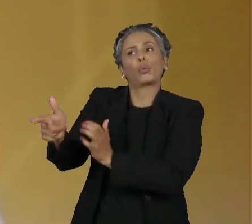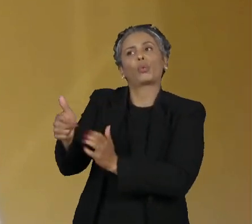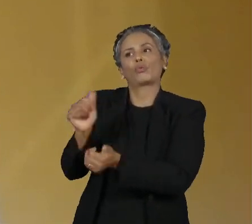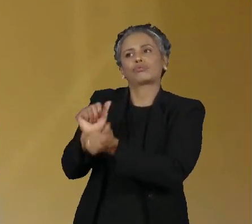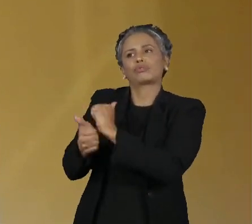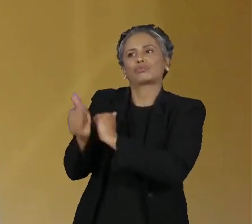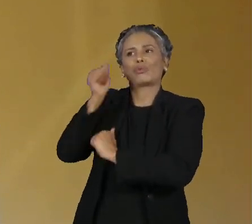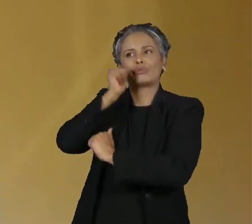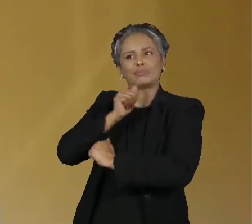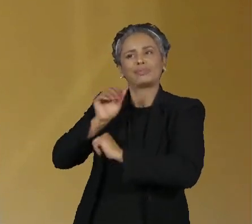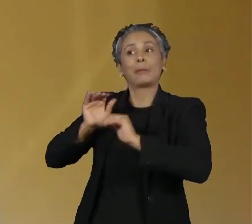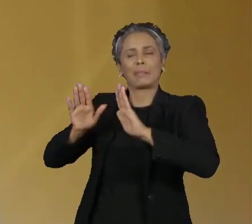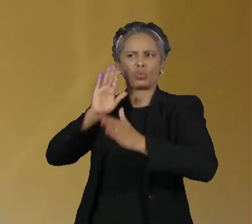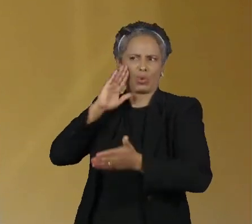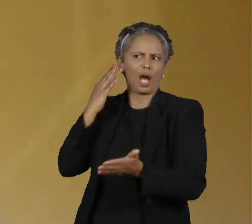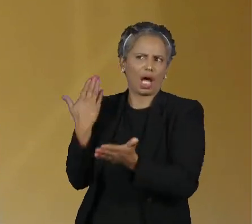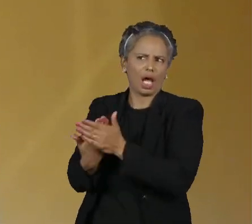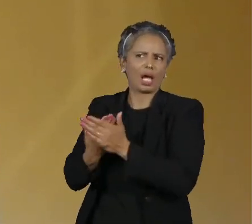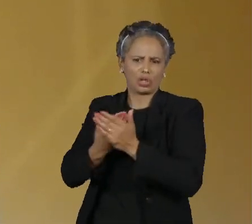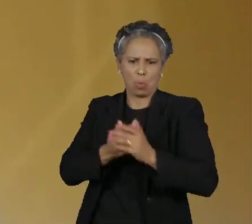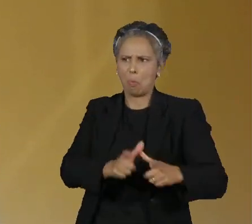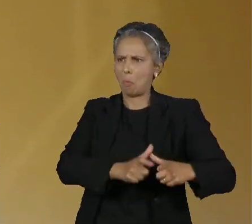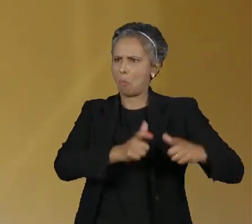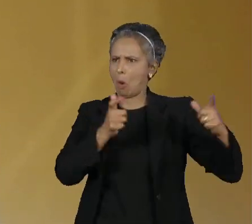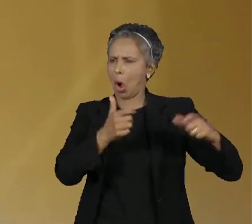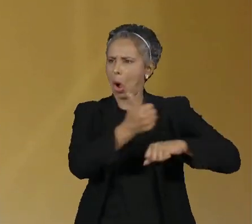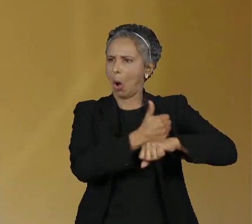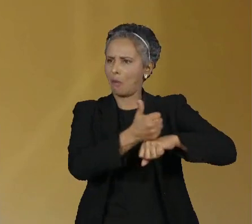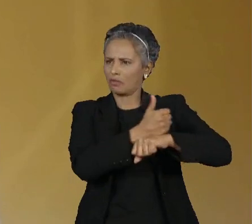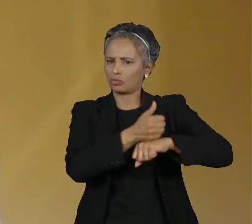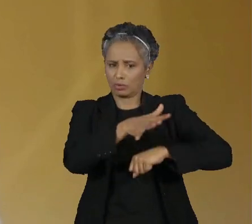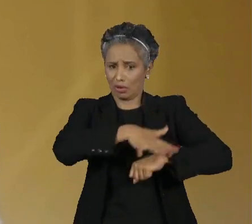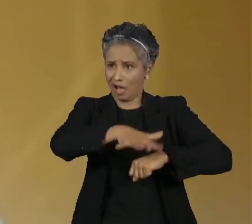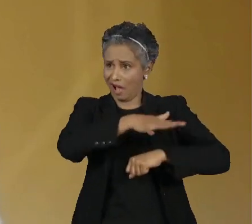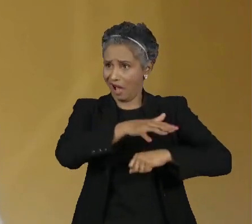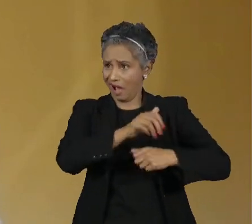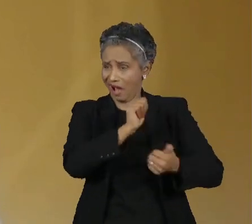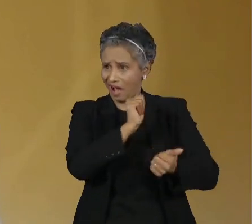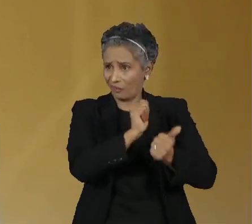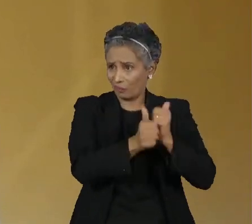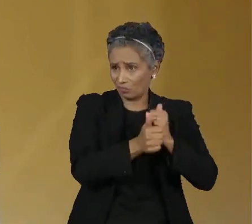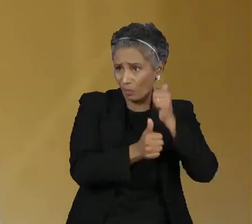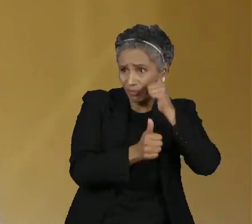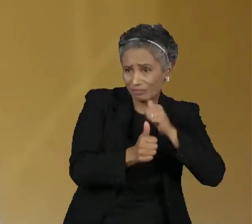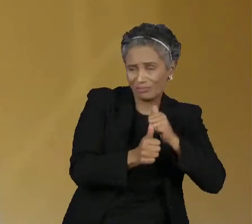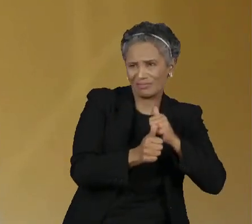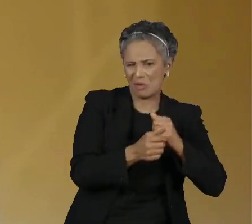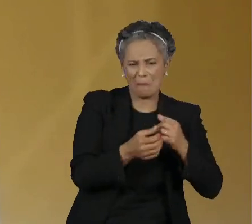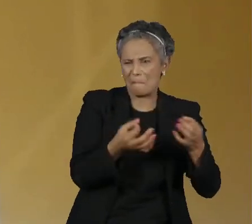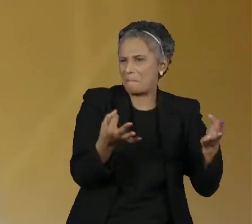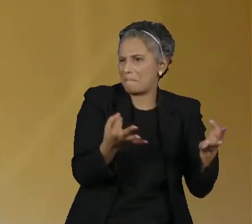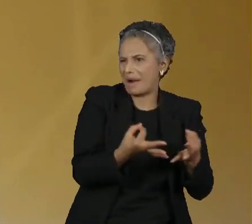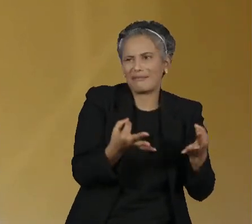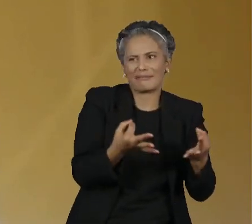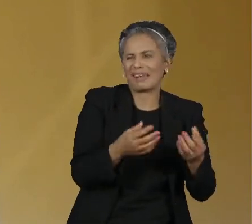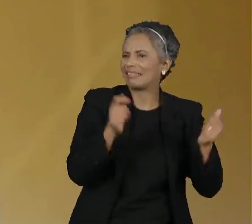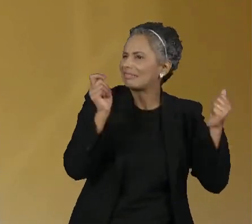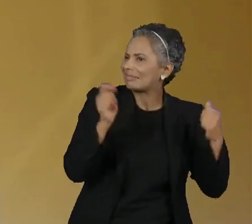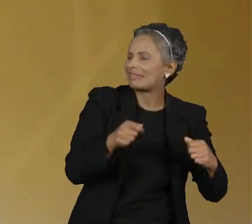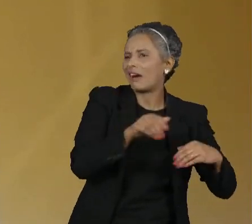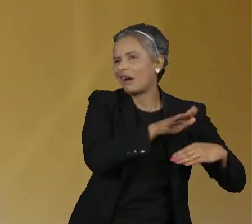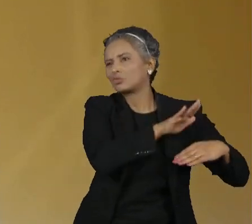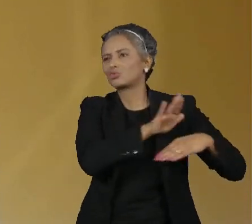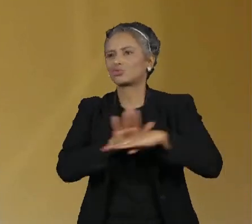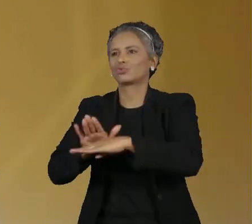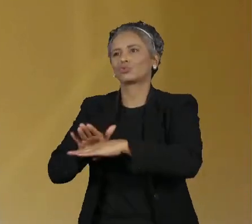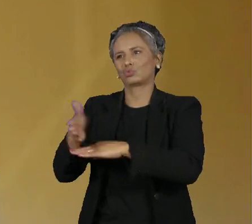quanto mais profissionais a gente tiver dentro da modalidade, né, profissionais bem preparados dentro da modalidade, mais a